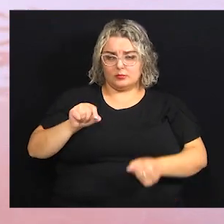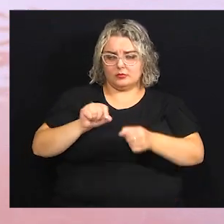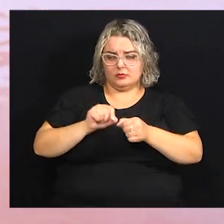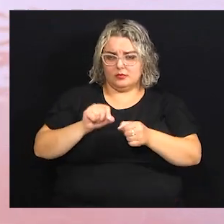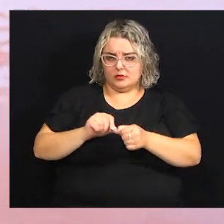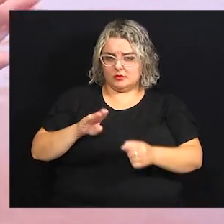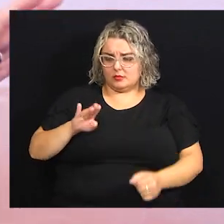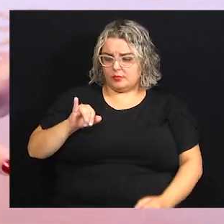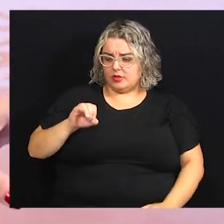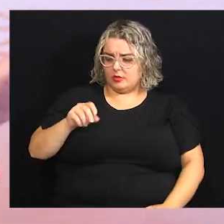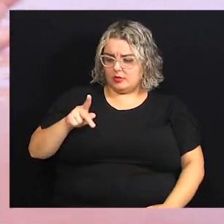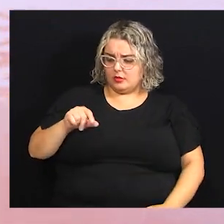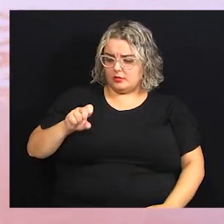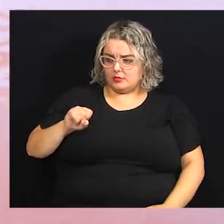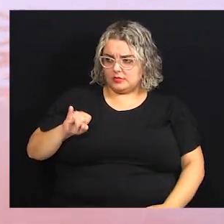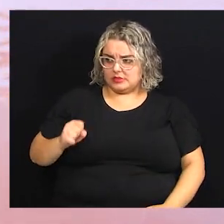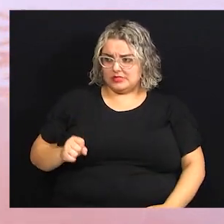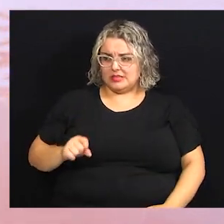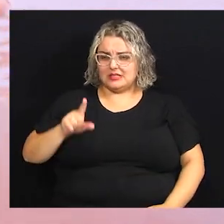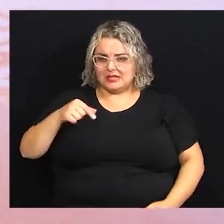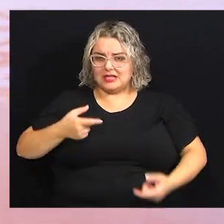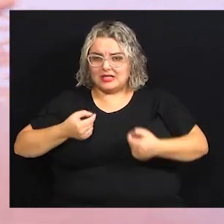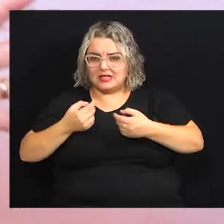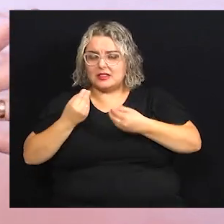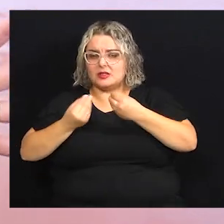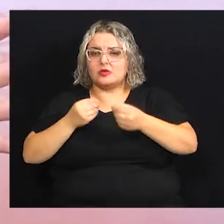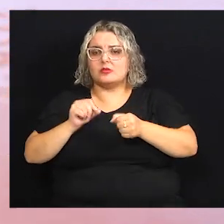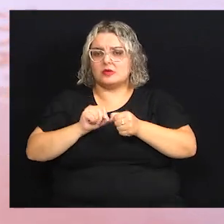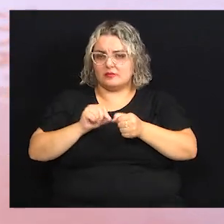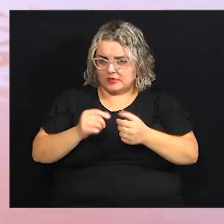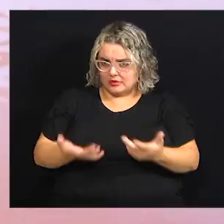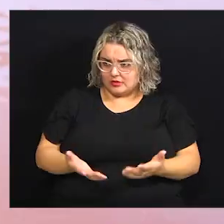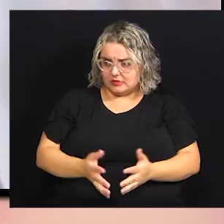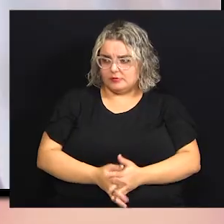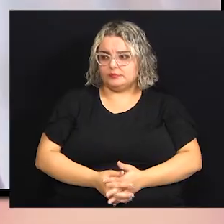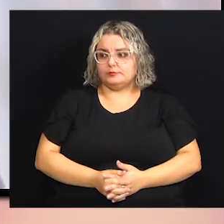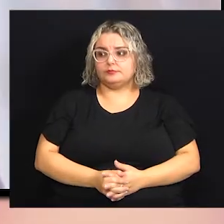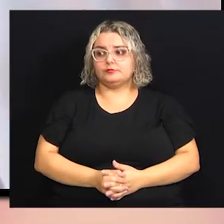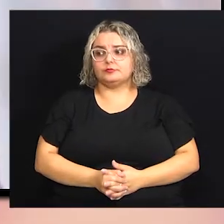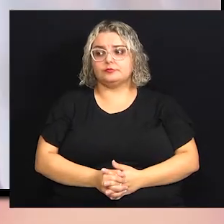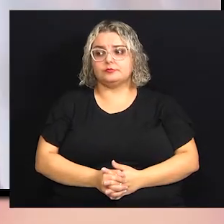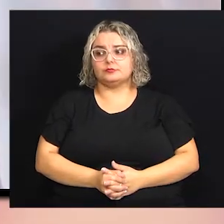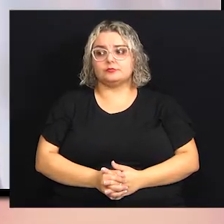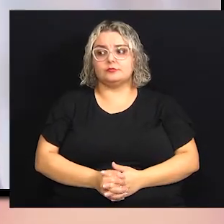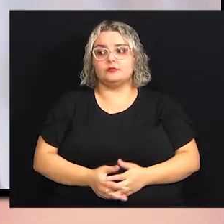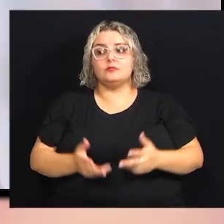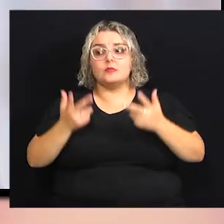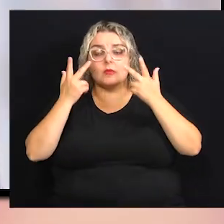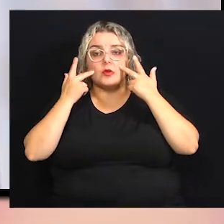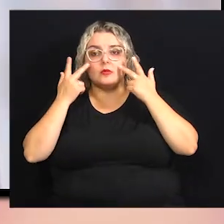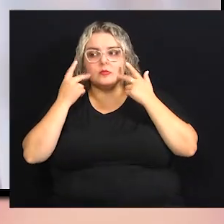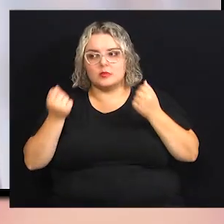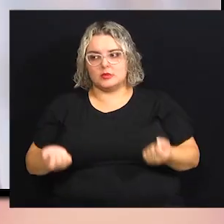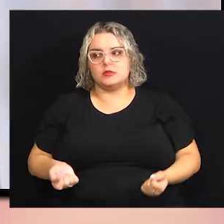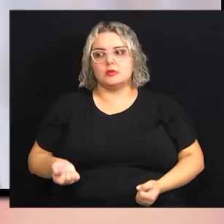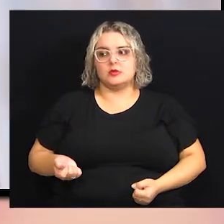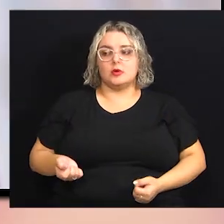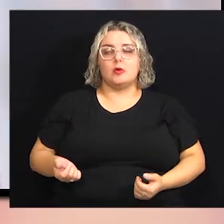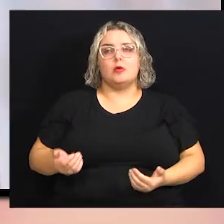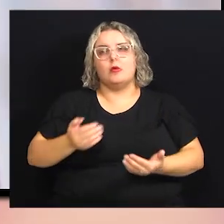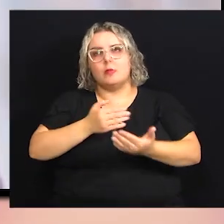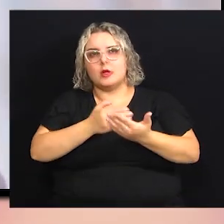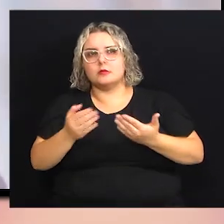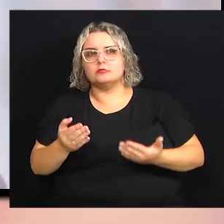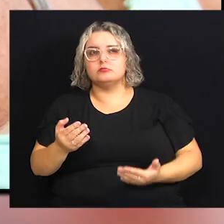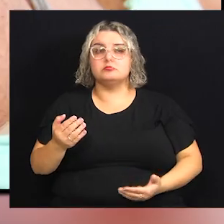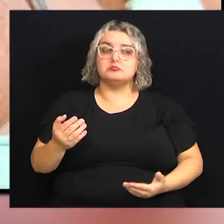biópsia que vai dizer se é câncer ou não? E como que é feito? Geralmente, assim, você levanta a